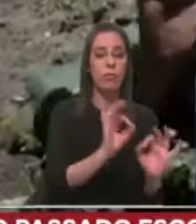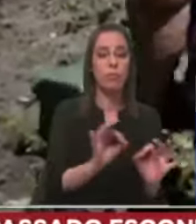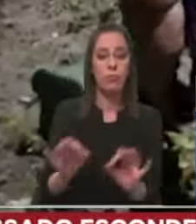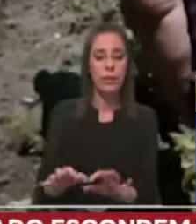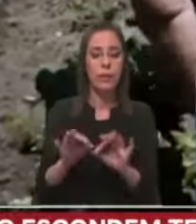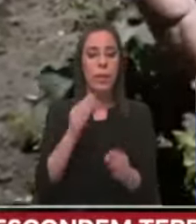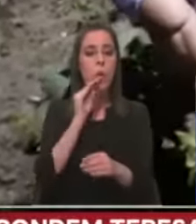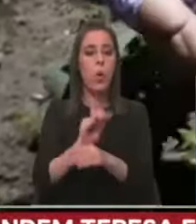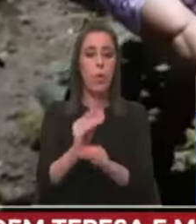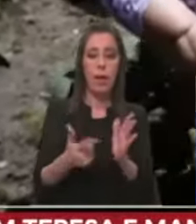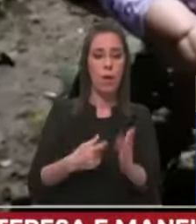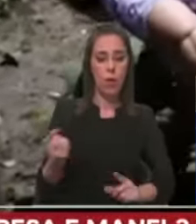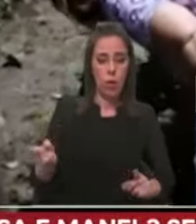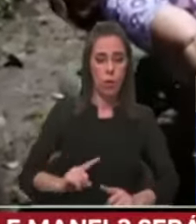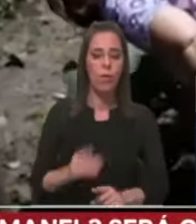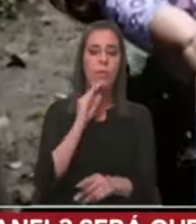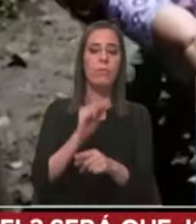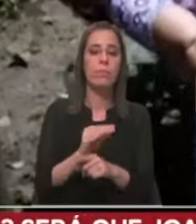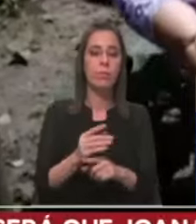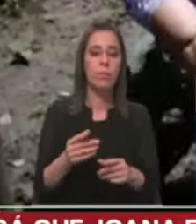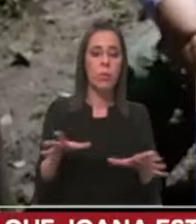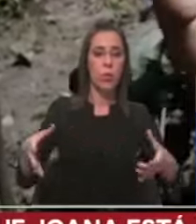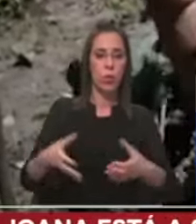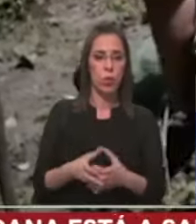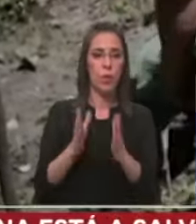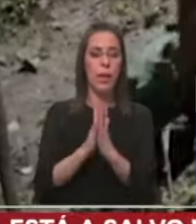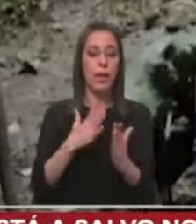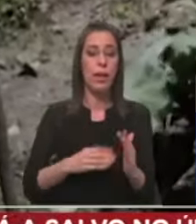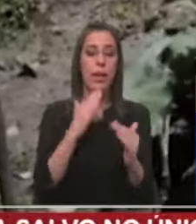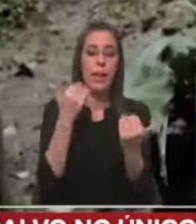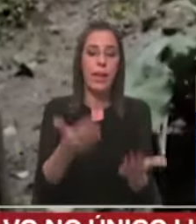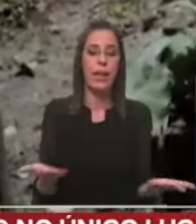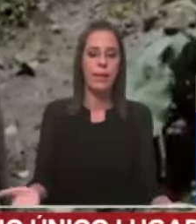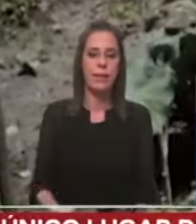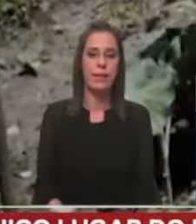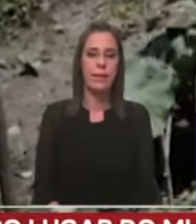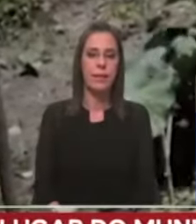assim comida não faltaria para alimentar a prol que Deus lhes quisesse enviar.